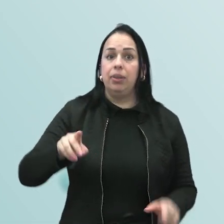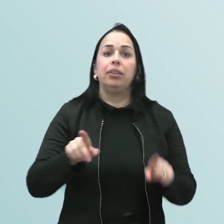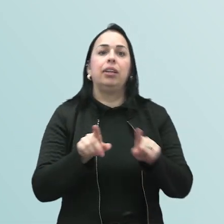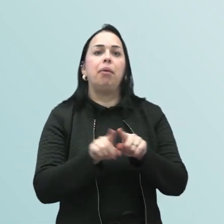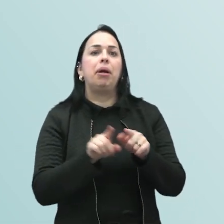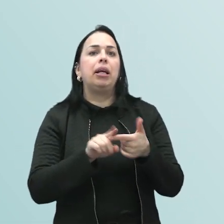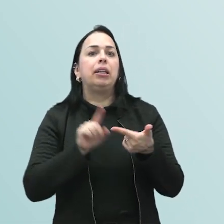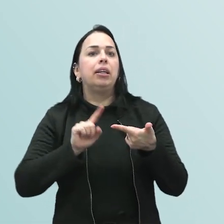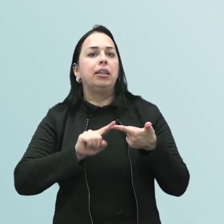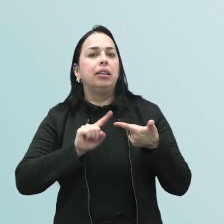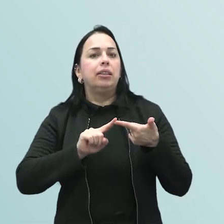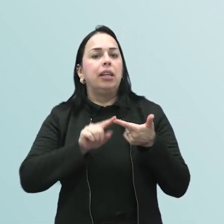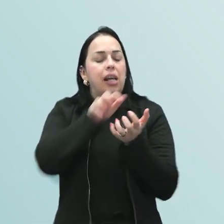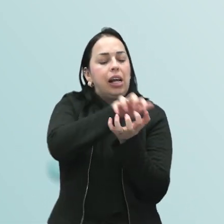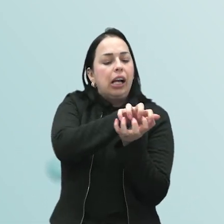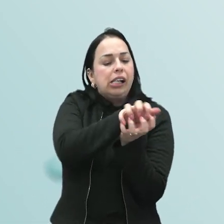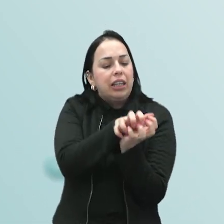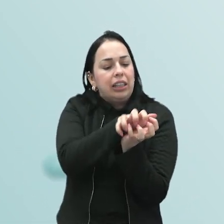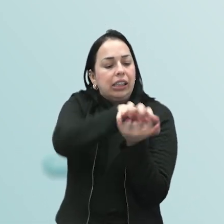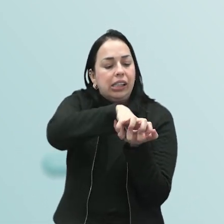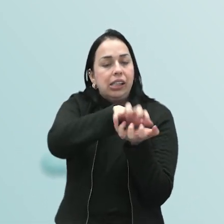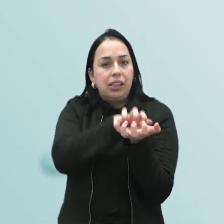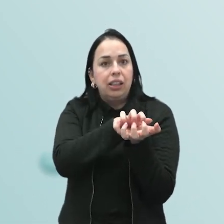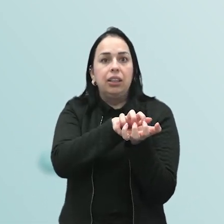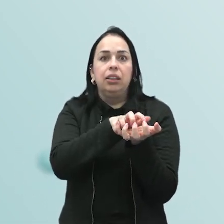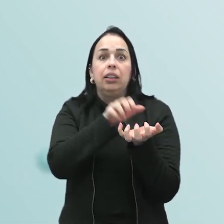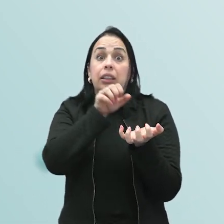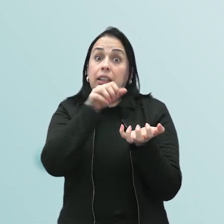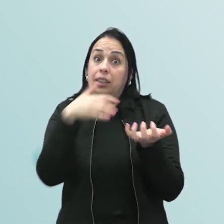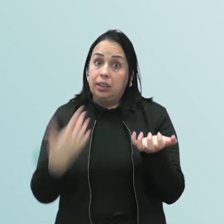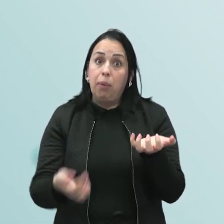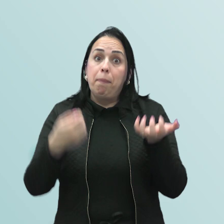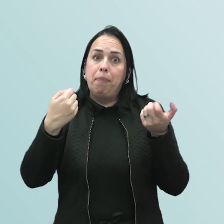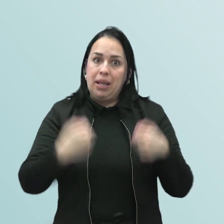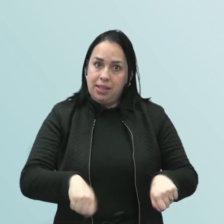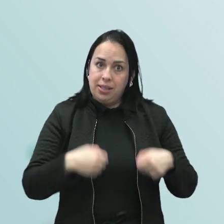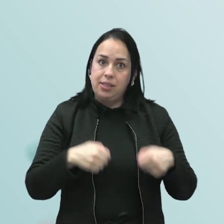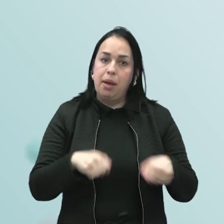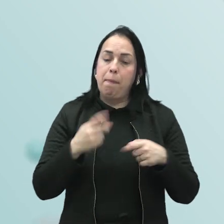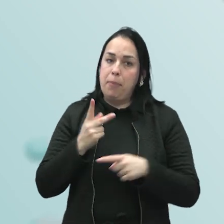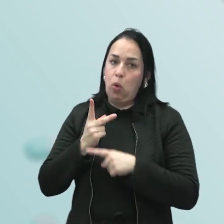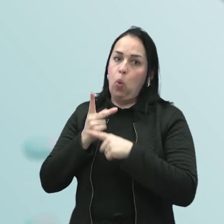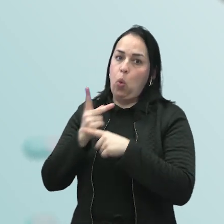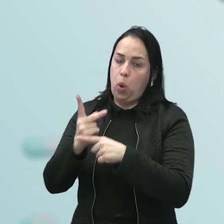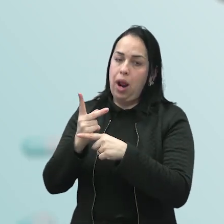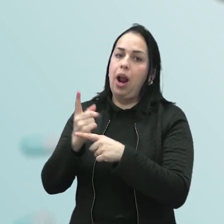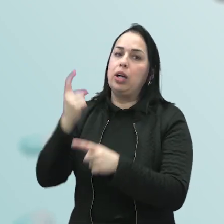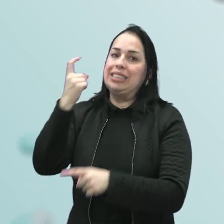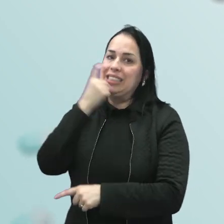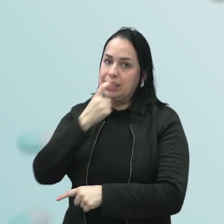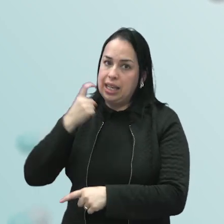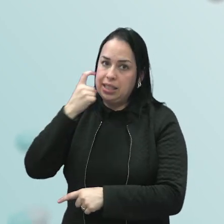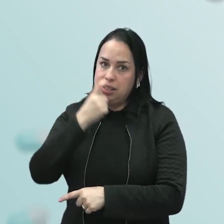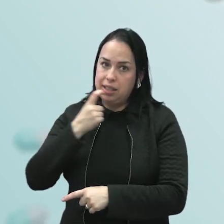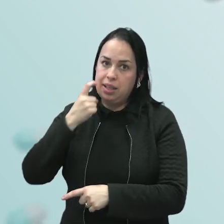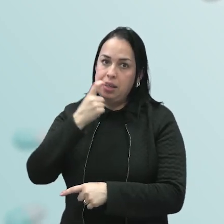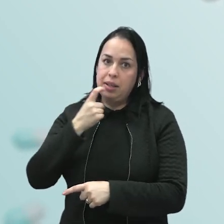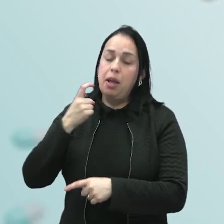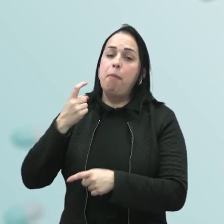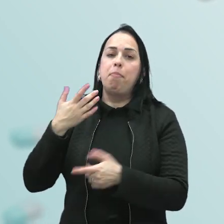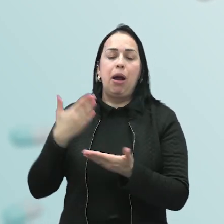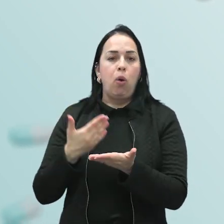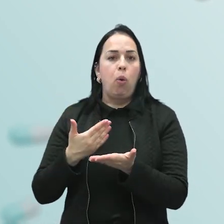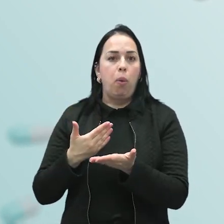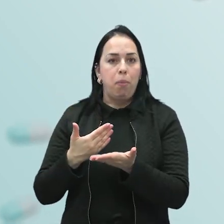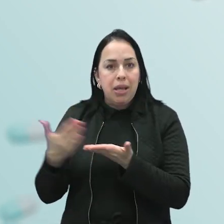você apresenta a disfunção dessa articulação. Então, se faz necessário você procurar um especialista para que a gente